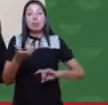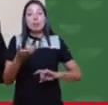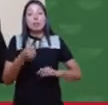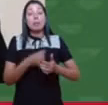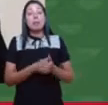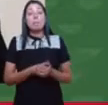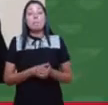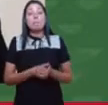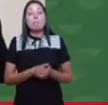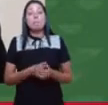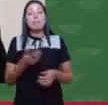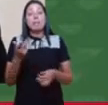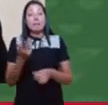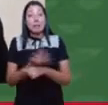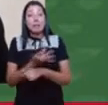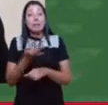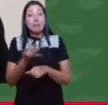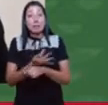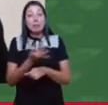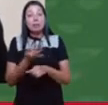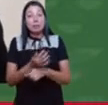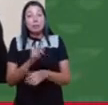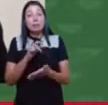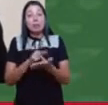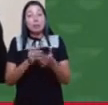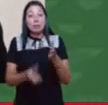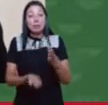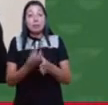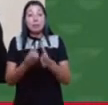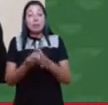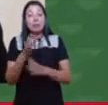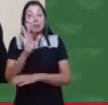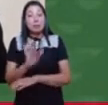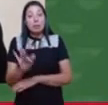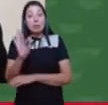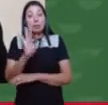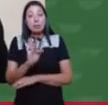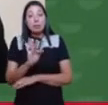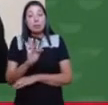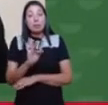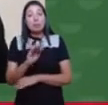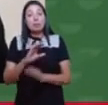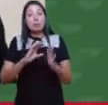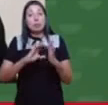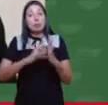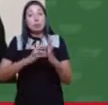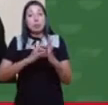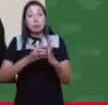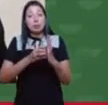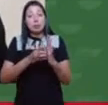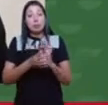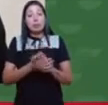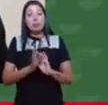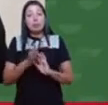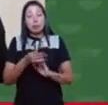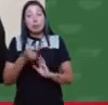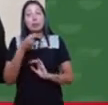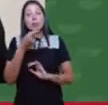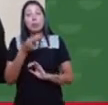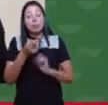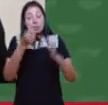tentativa, exatamente, a criação de federações partidárias. Como já